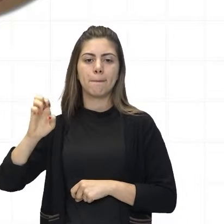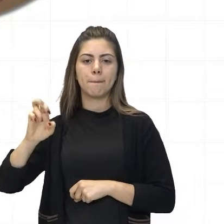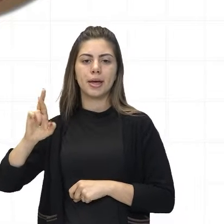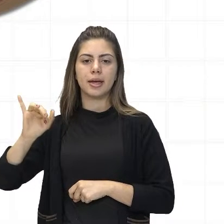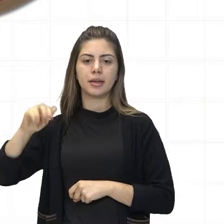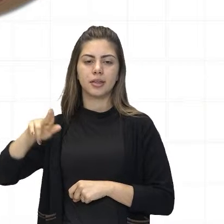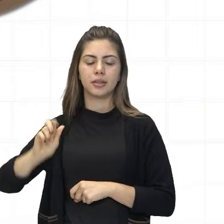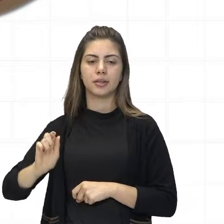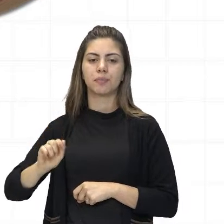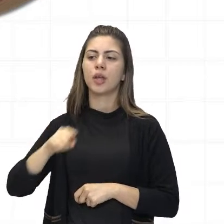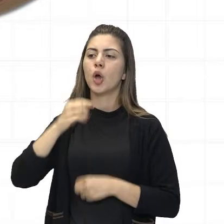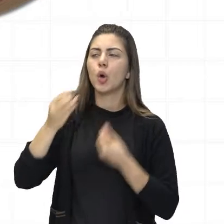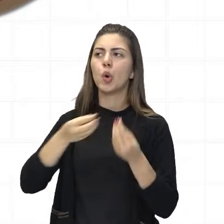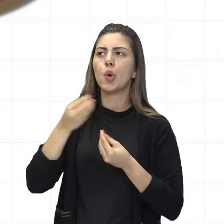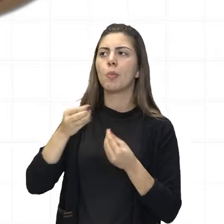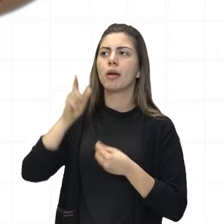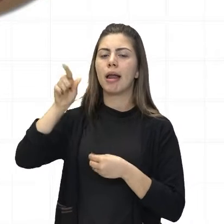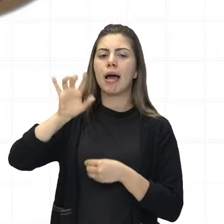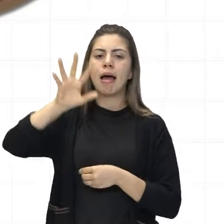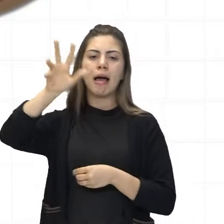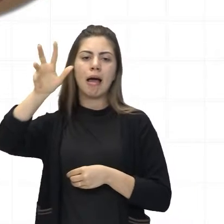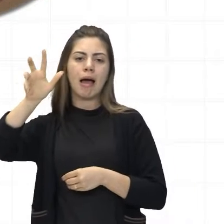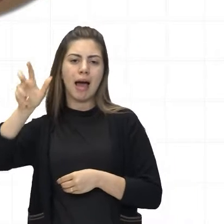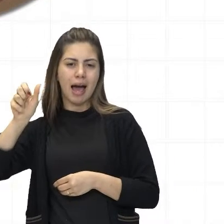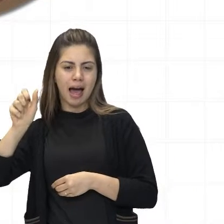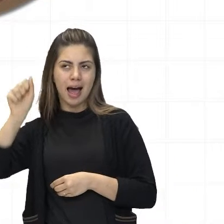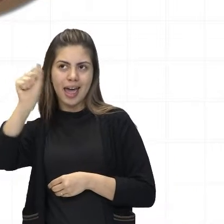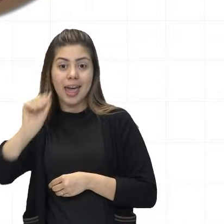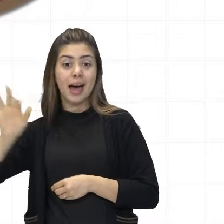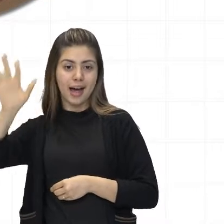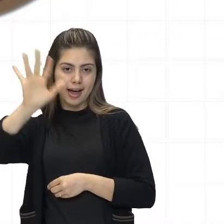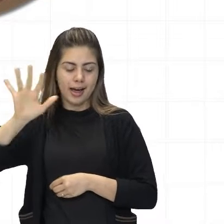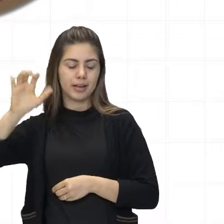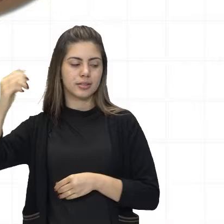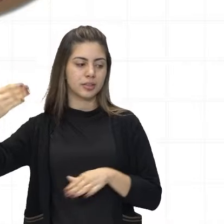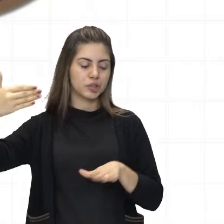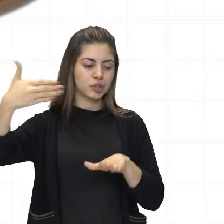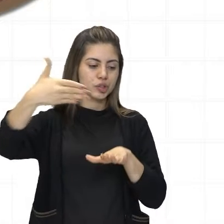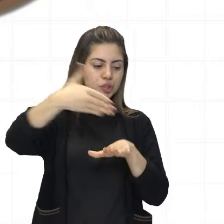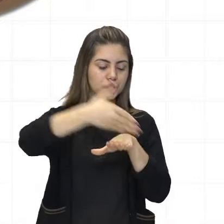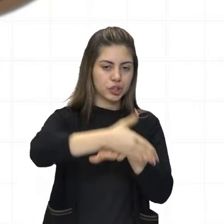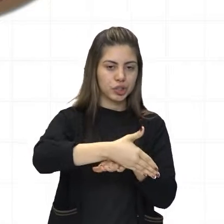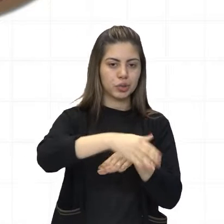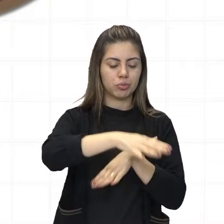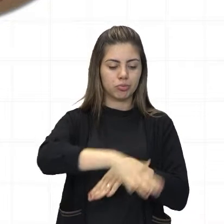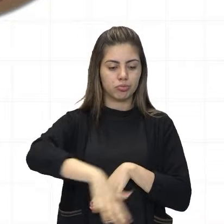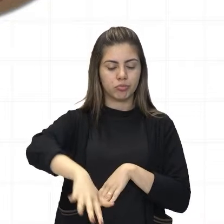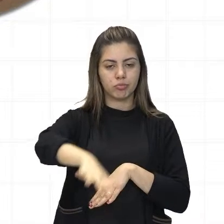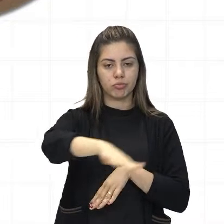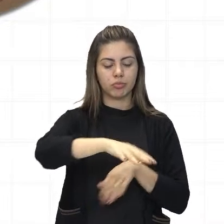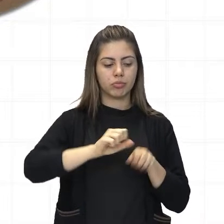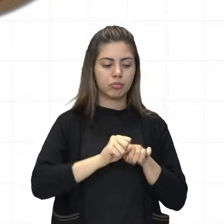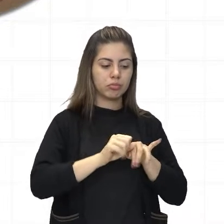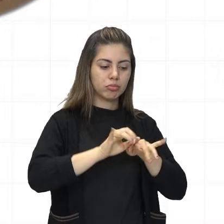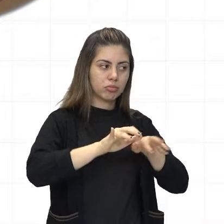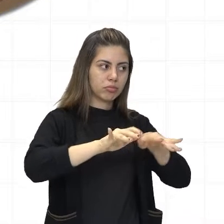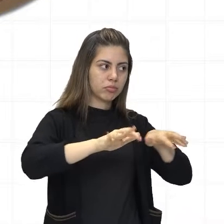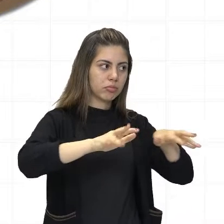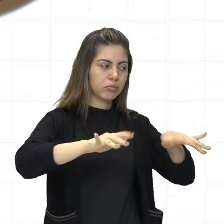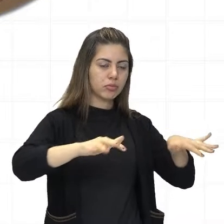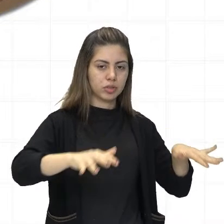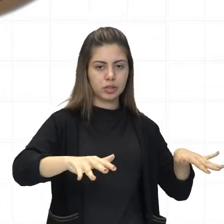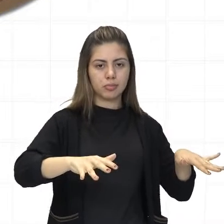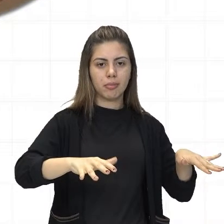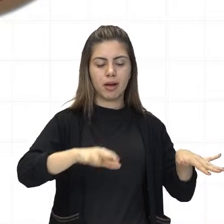Ásia, pelo Estreito de Bering, chegado ali na América do Norte, e a partir dali teriam se disseminado,